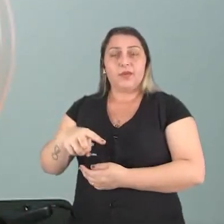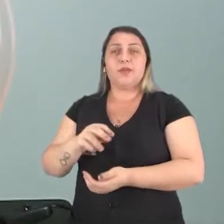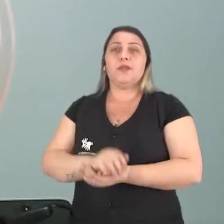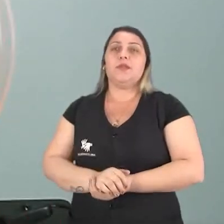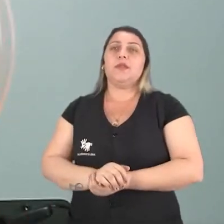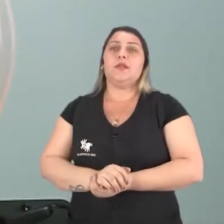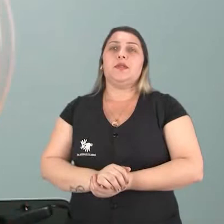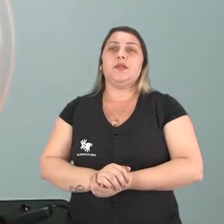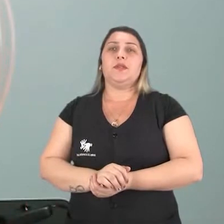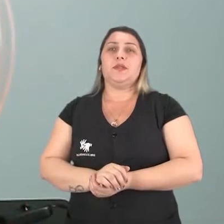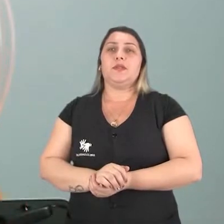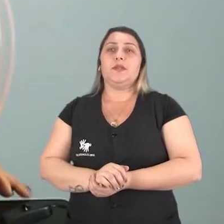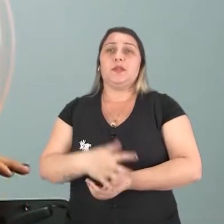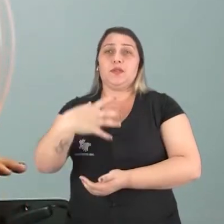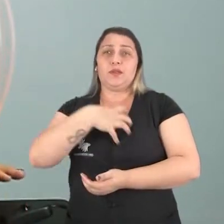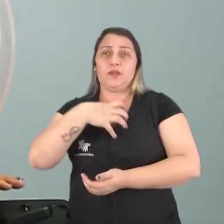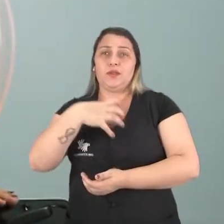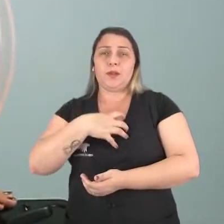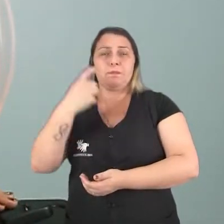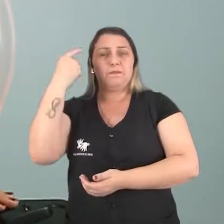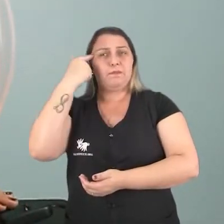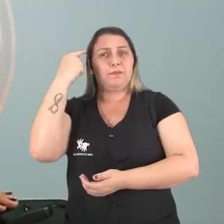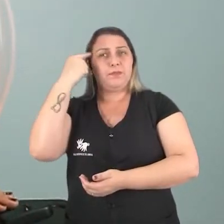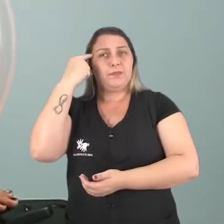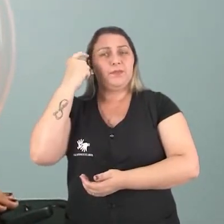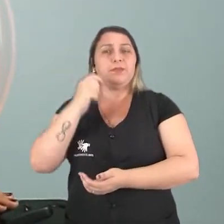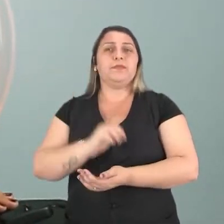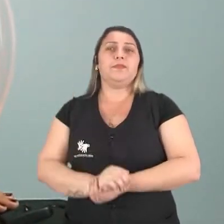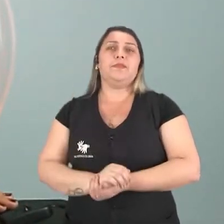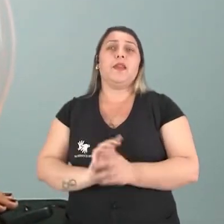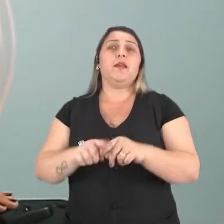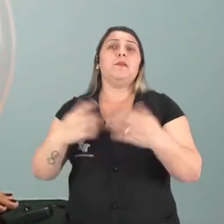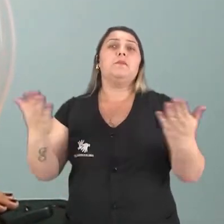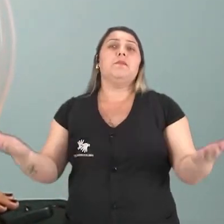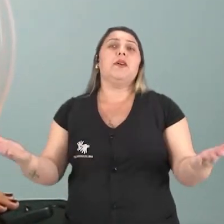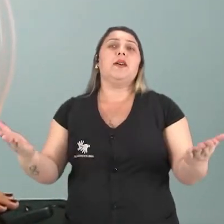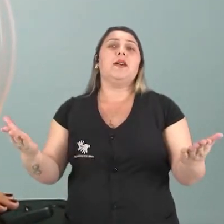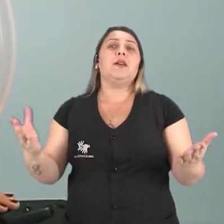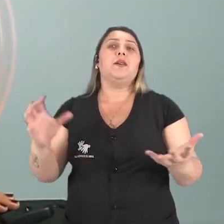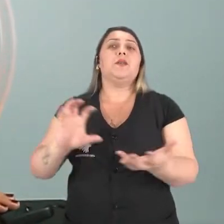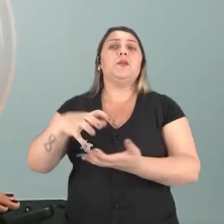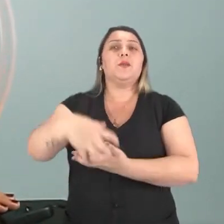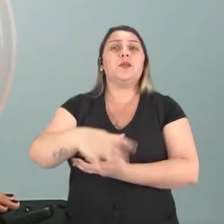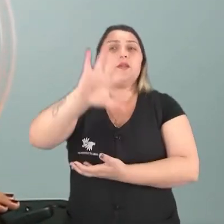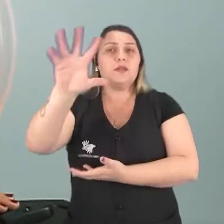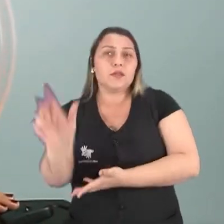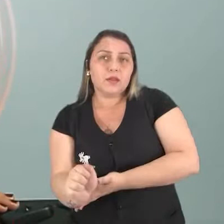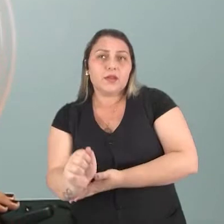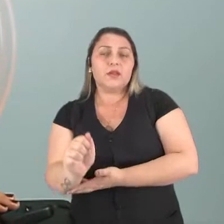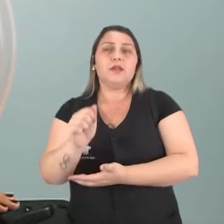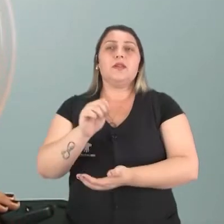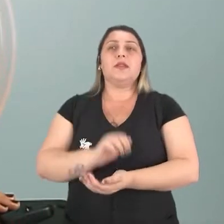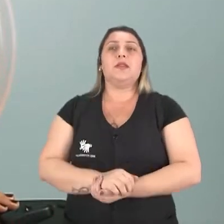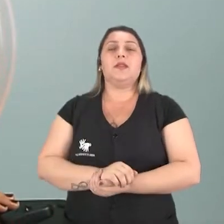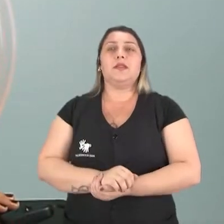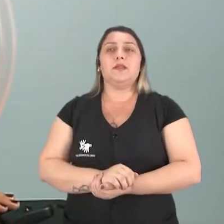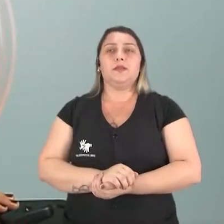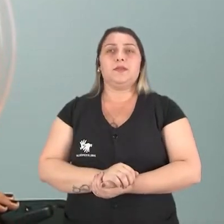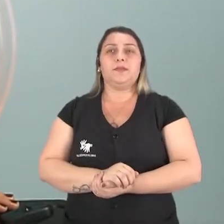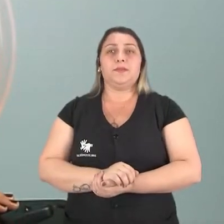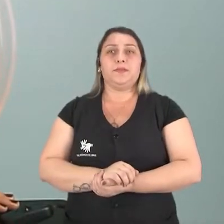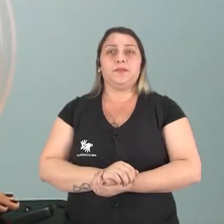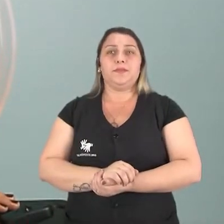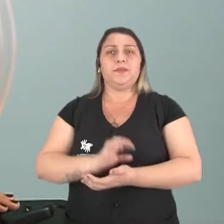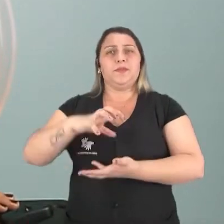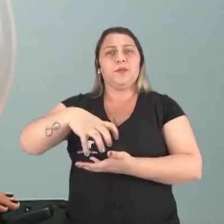para esse aspecto, podemos pensar, mas o continente africano é um